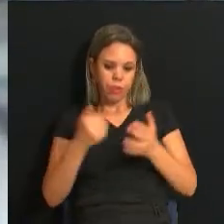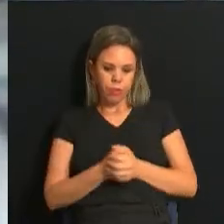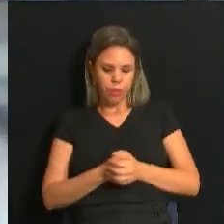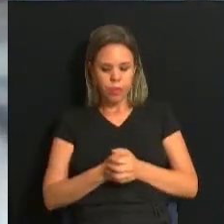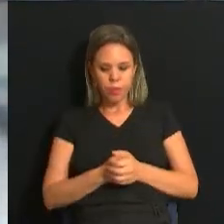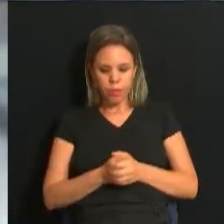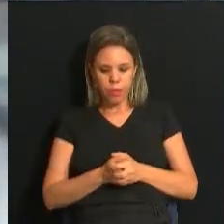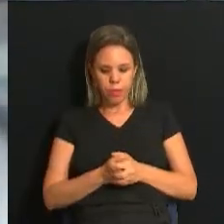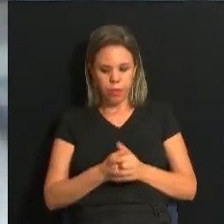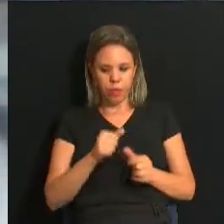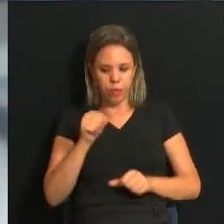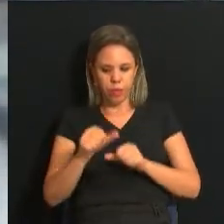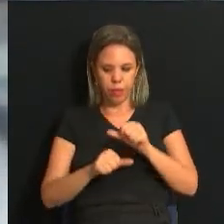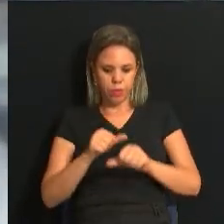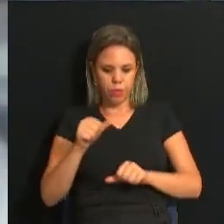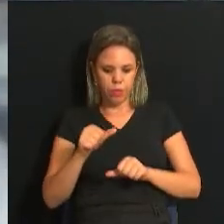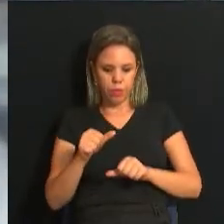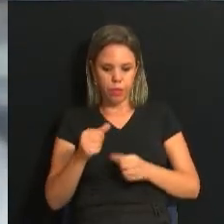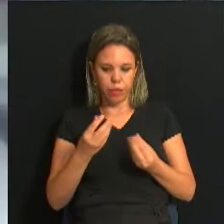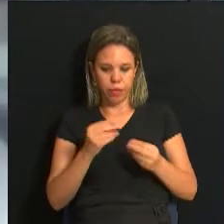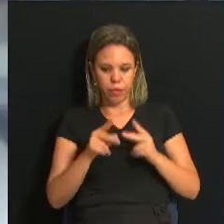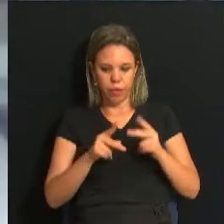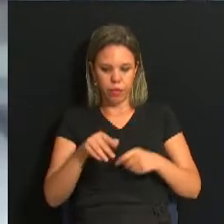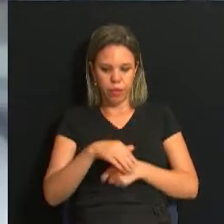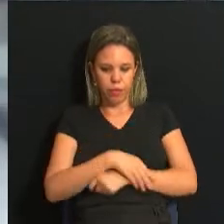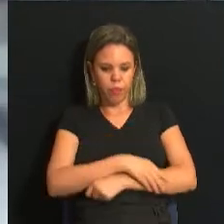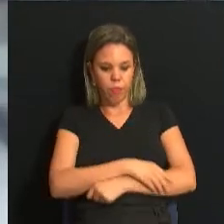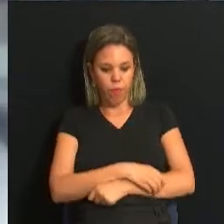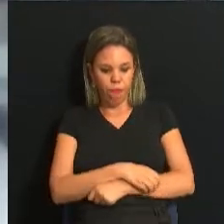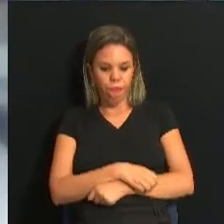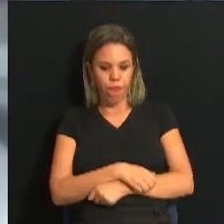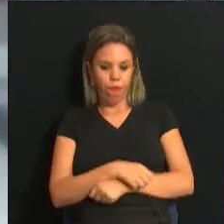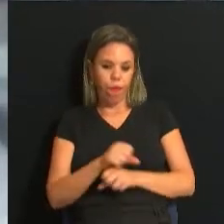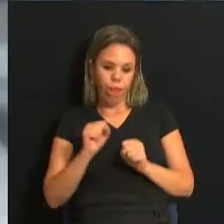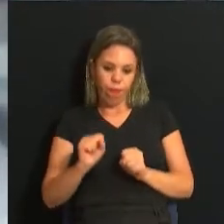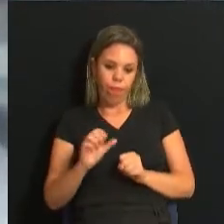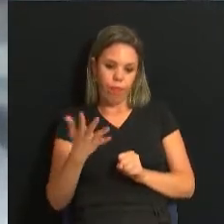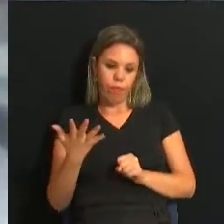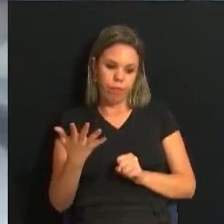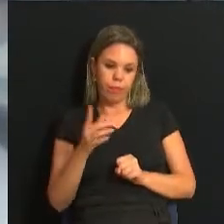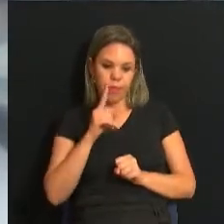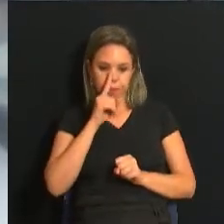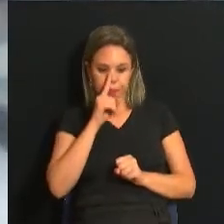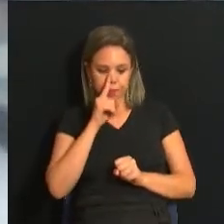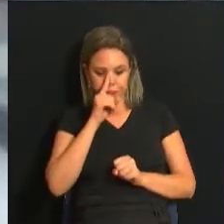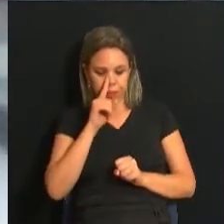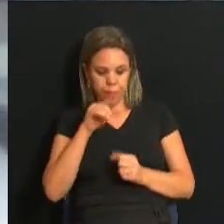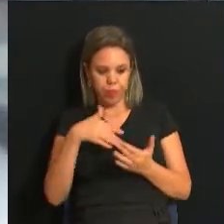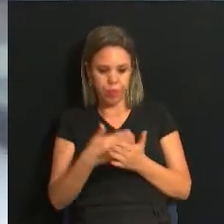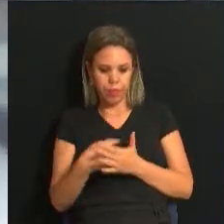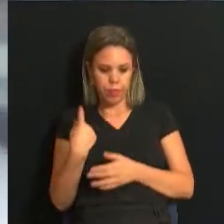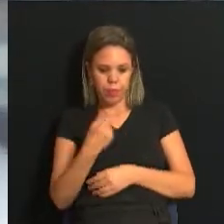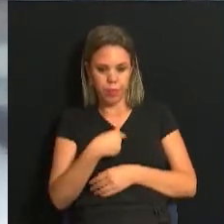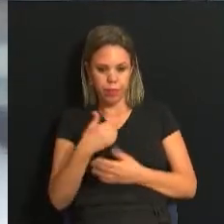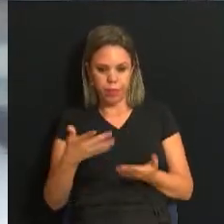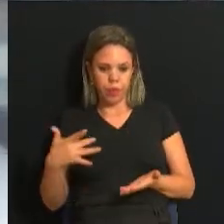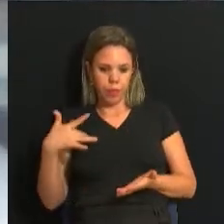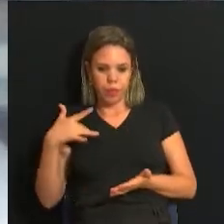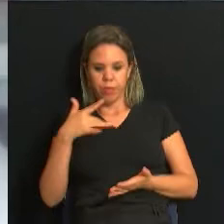acaba virando uma obsessão para muitas pessoas, e isso pode ser um risco até para a nossa saúde